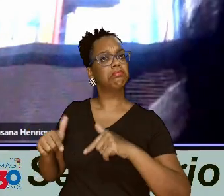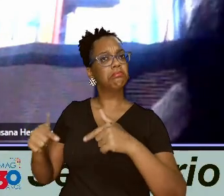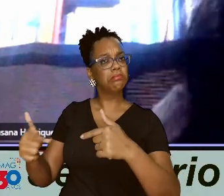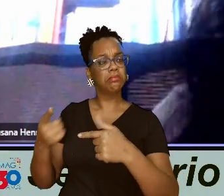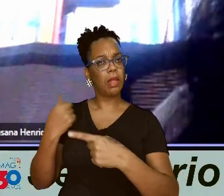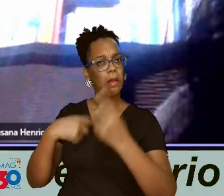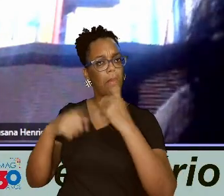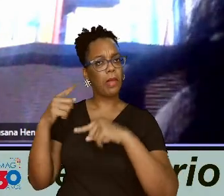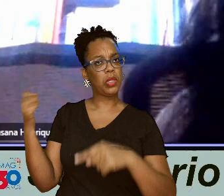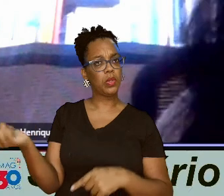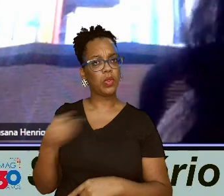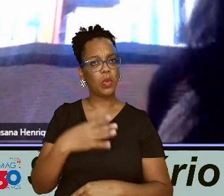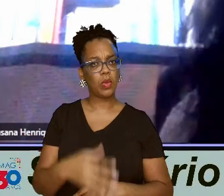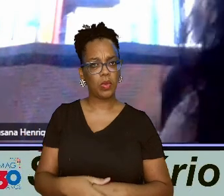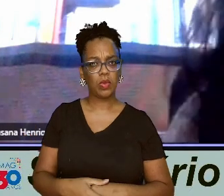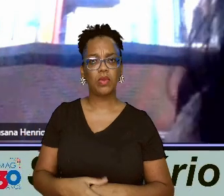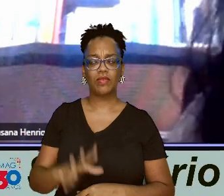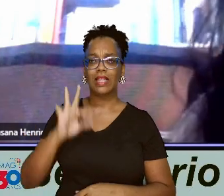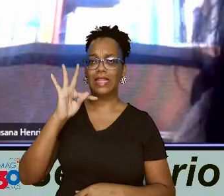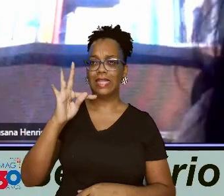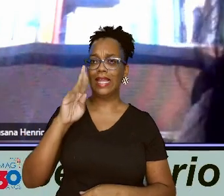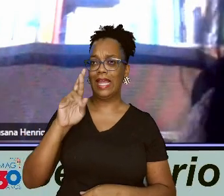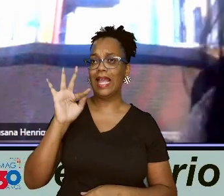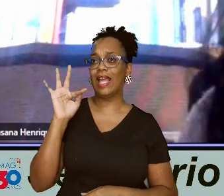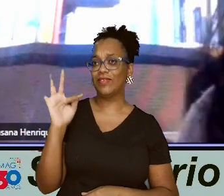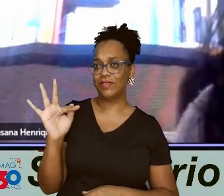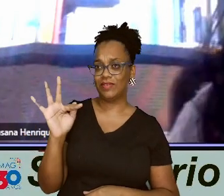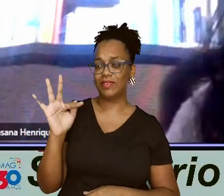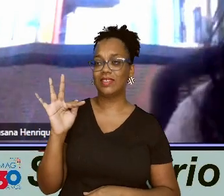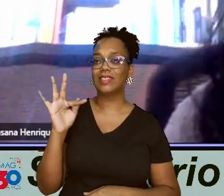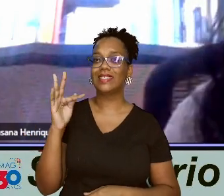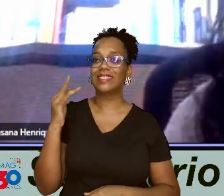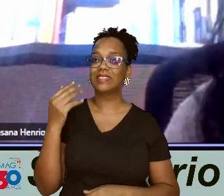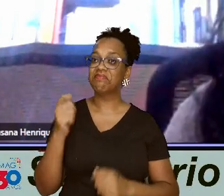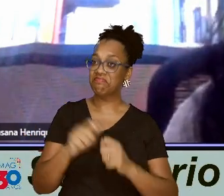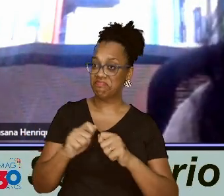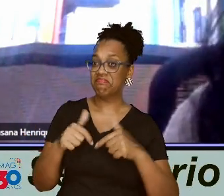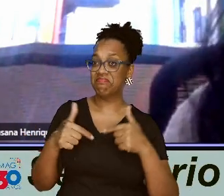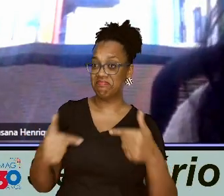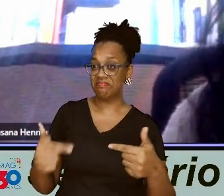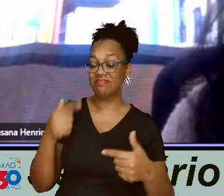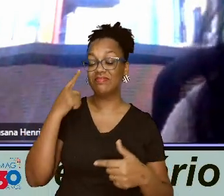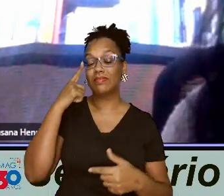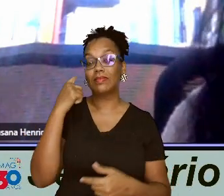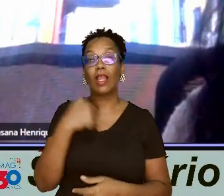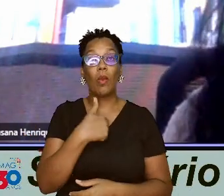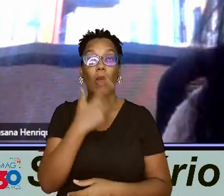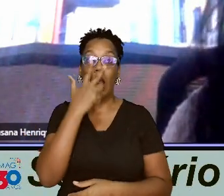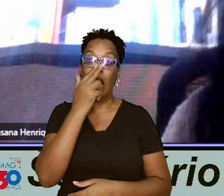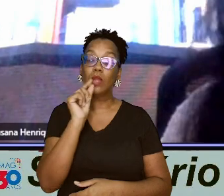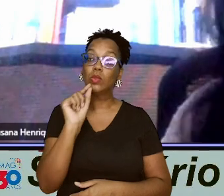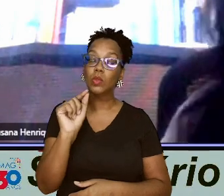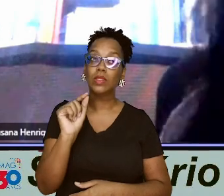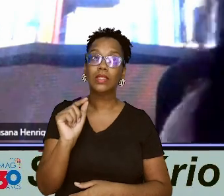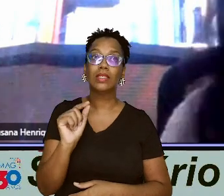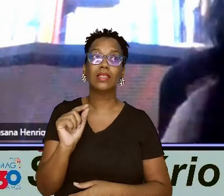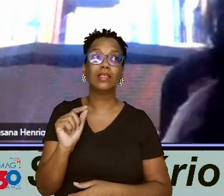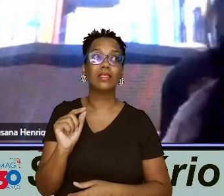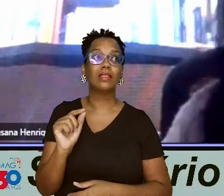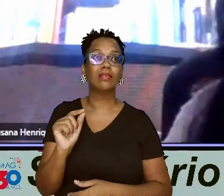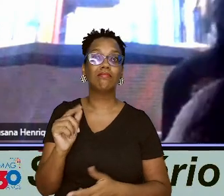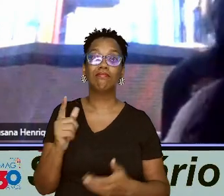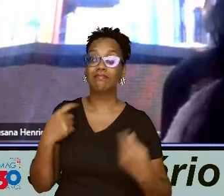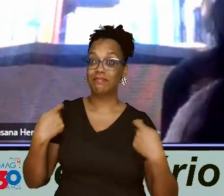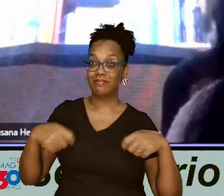inovadora do TRF, que o TRF fez, e que eu acho que assim, tem que ser